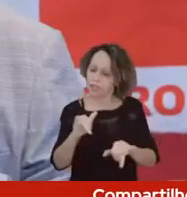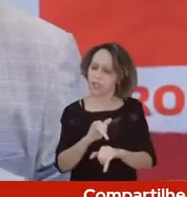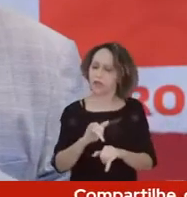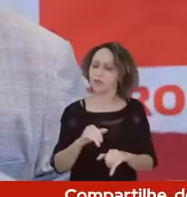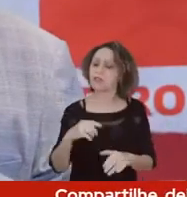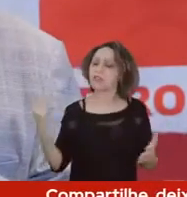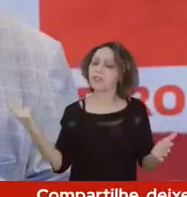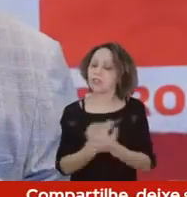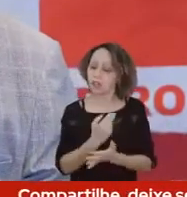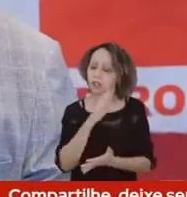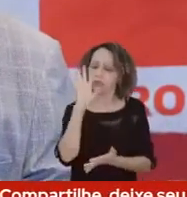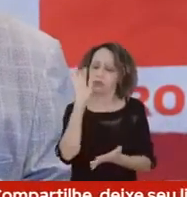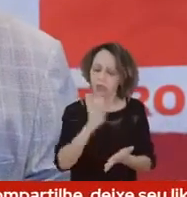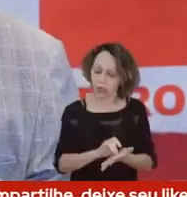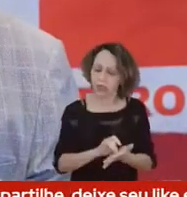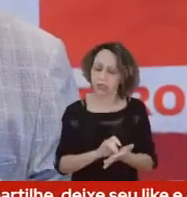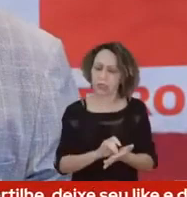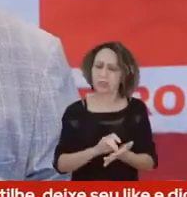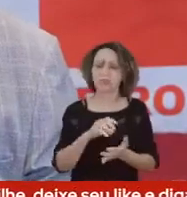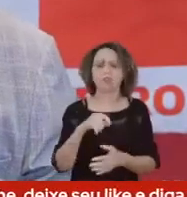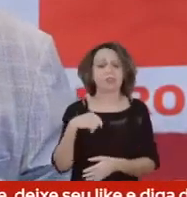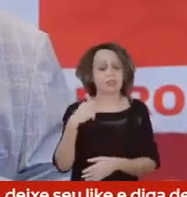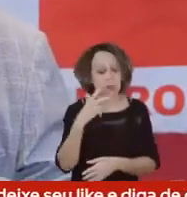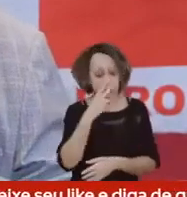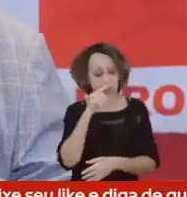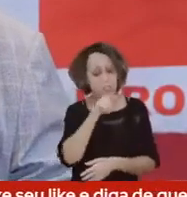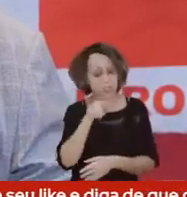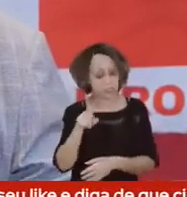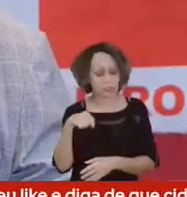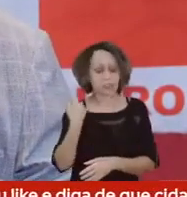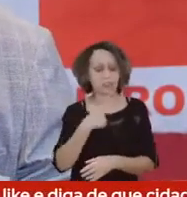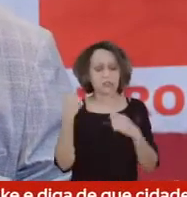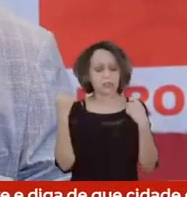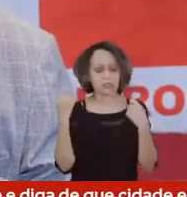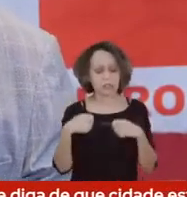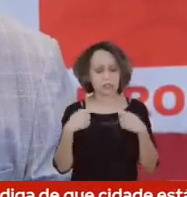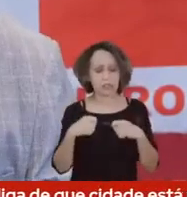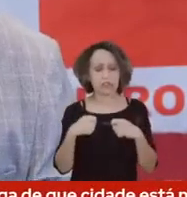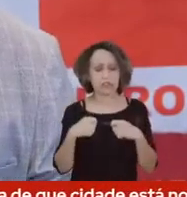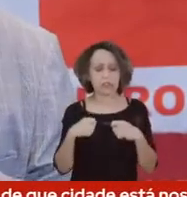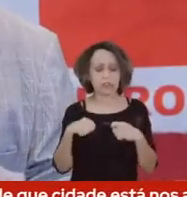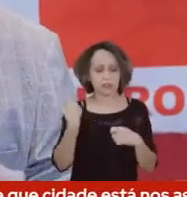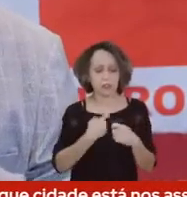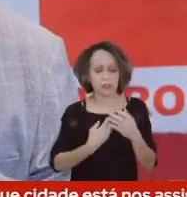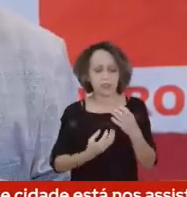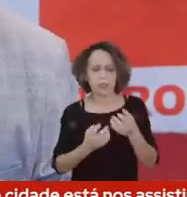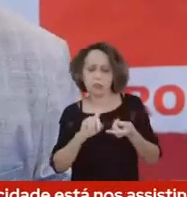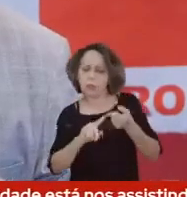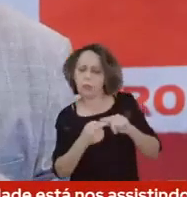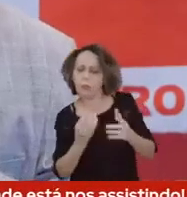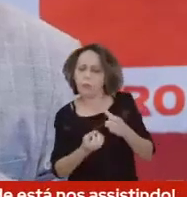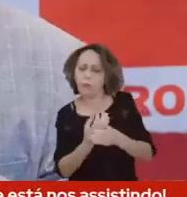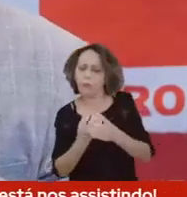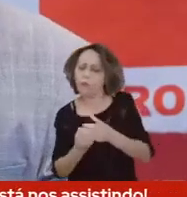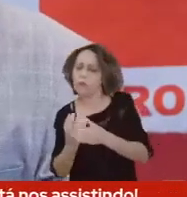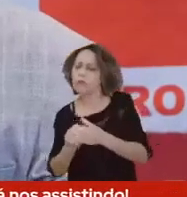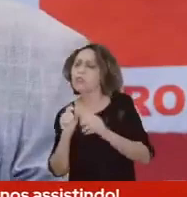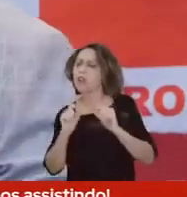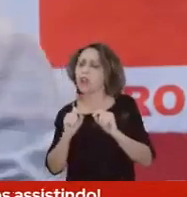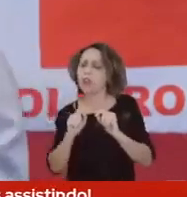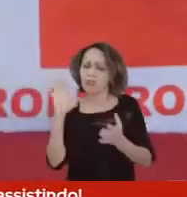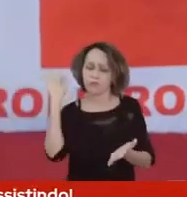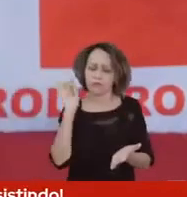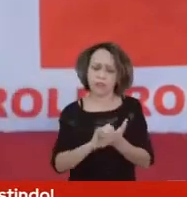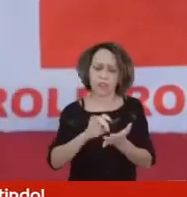gente fazer. Sabe? É a gente construir a verdadeira história do que está acontecendo com a Petrobras.